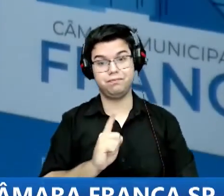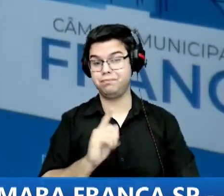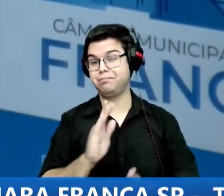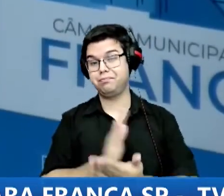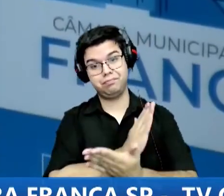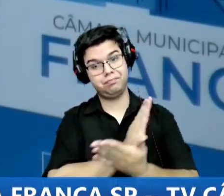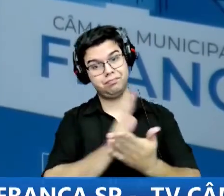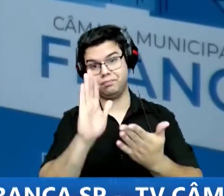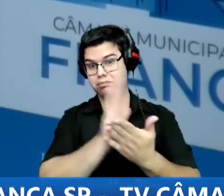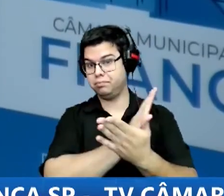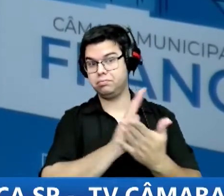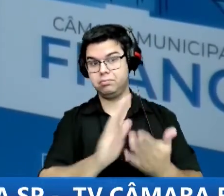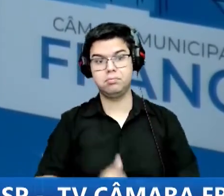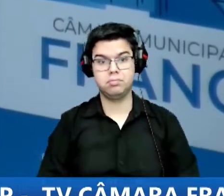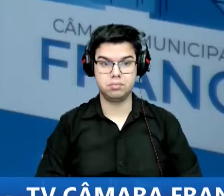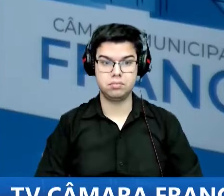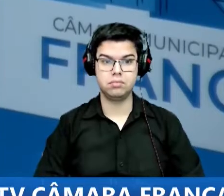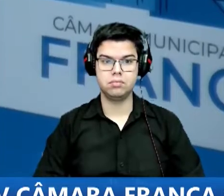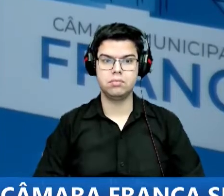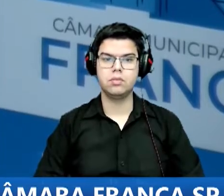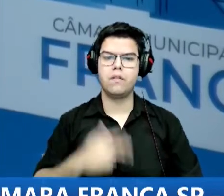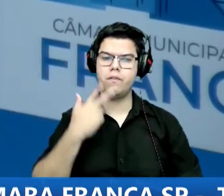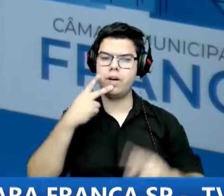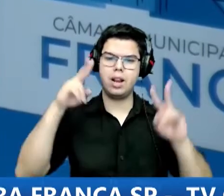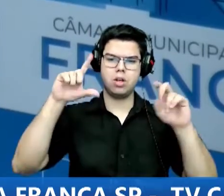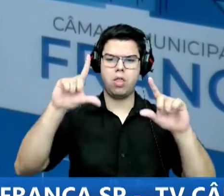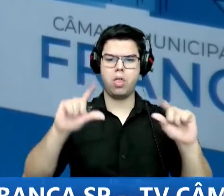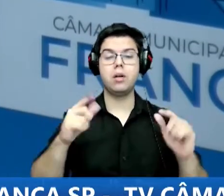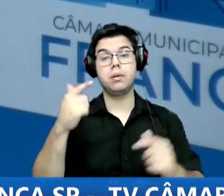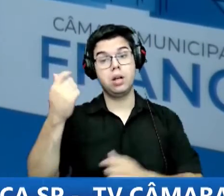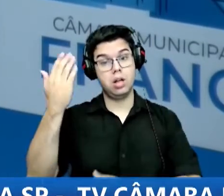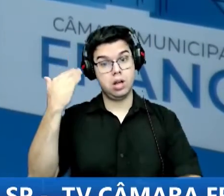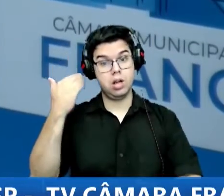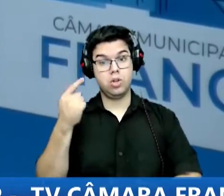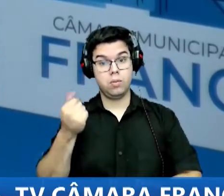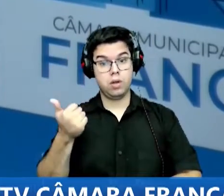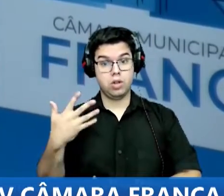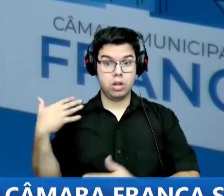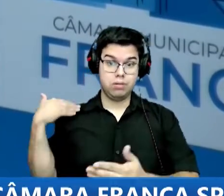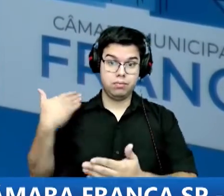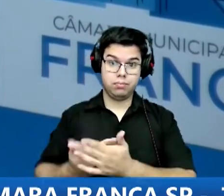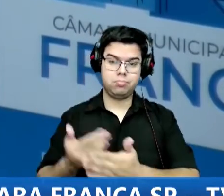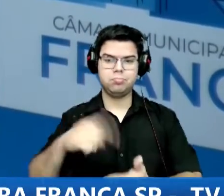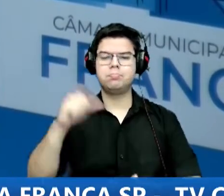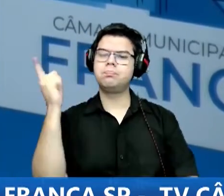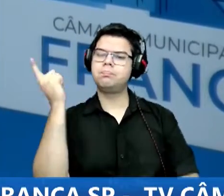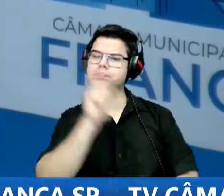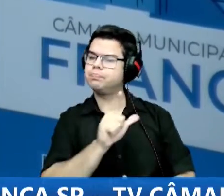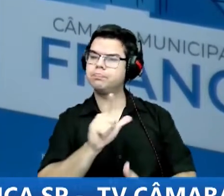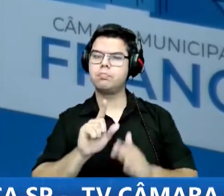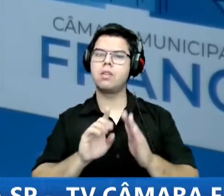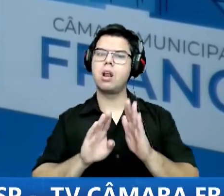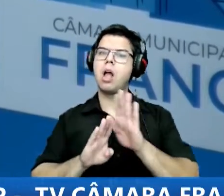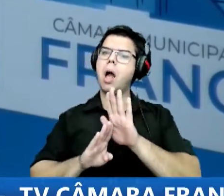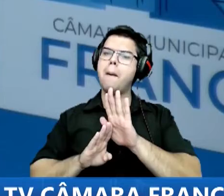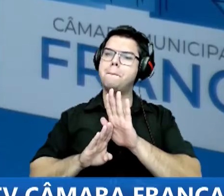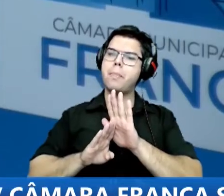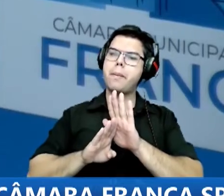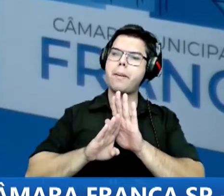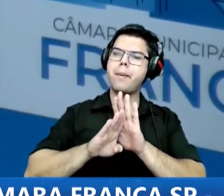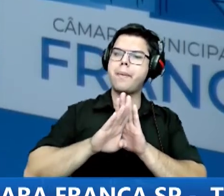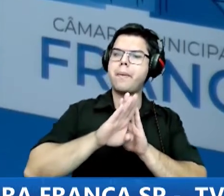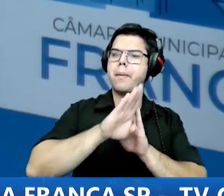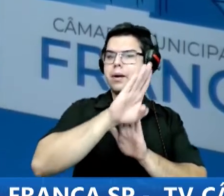Falei da evasão, né? De 2014 para cá, a gente conseguiu elevar os patamares, os